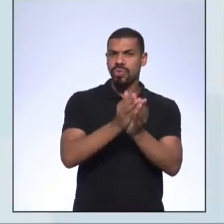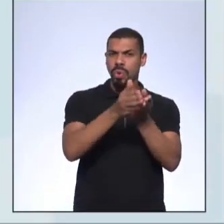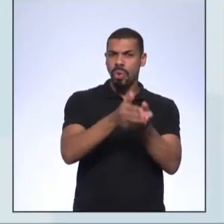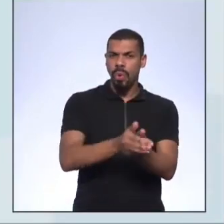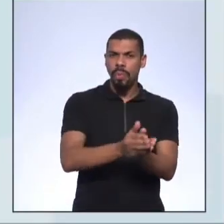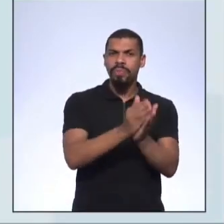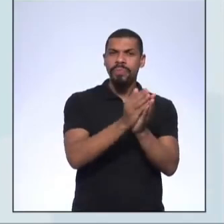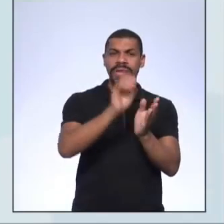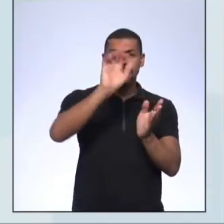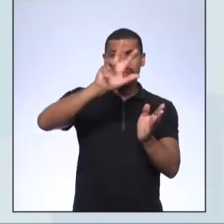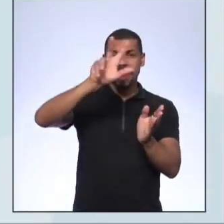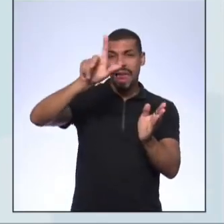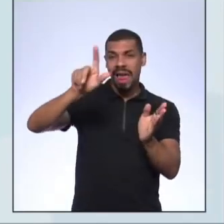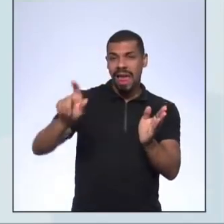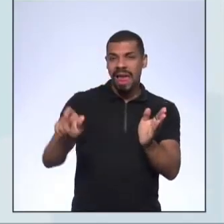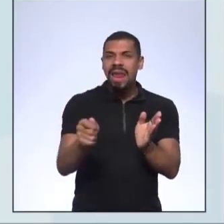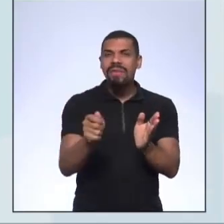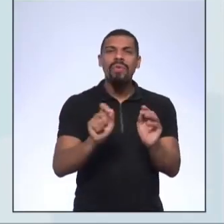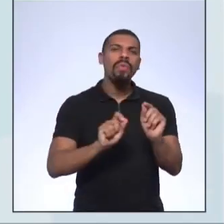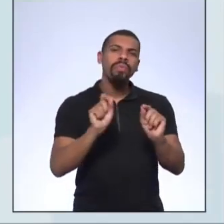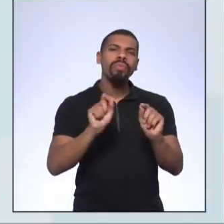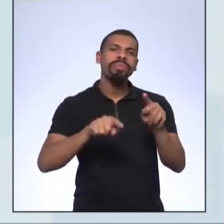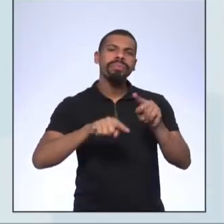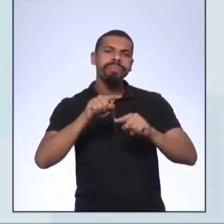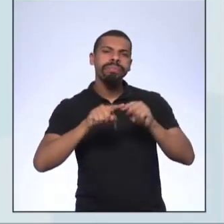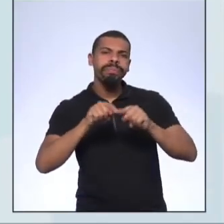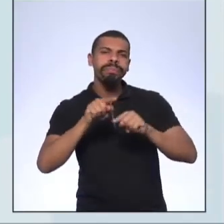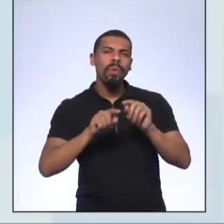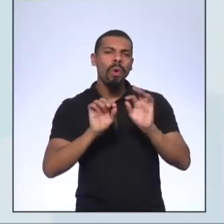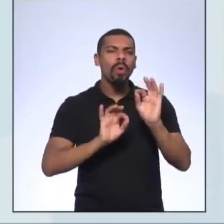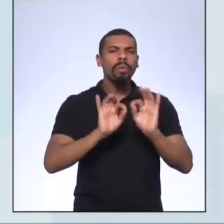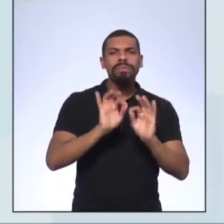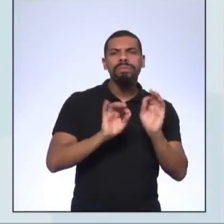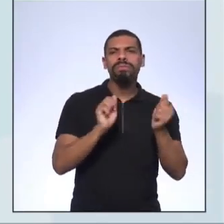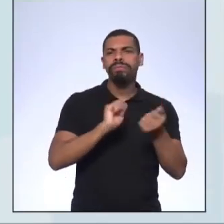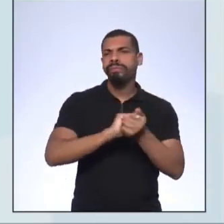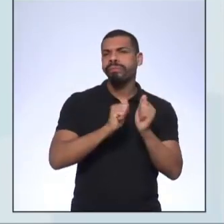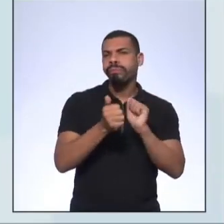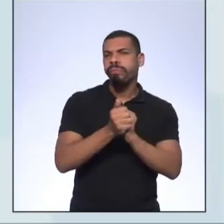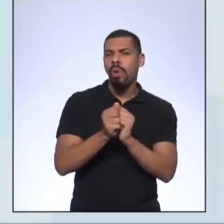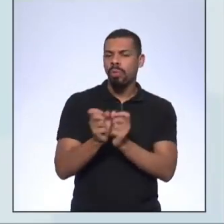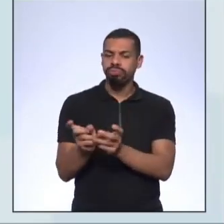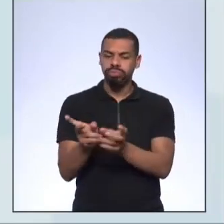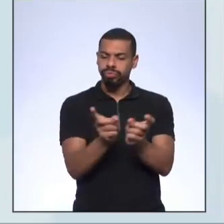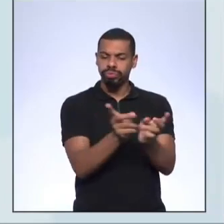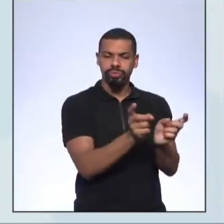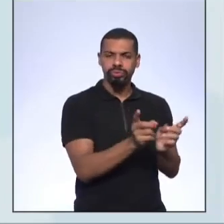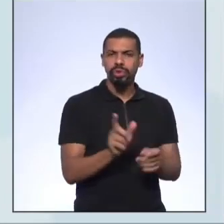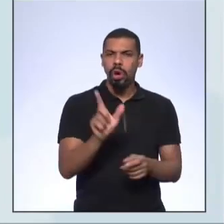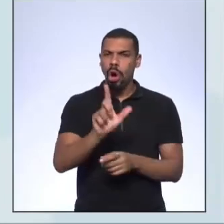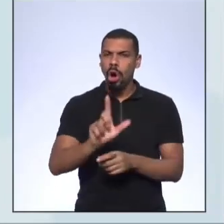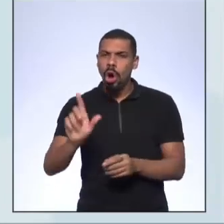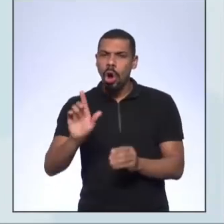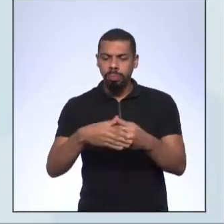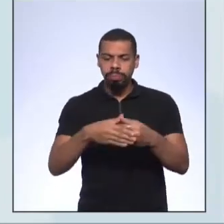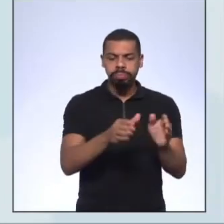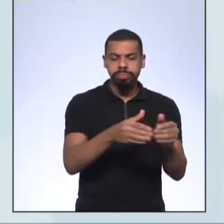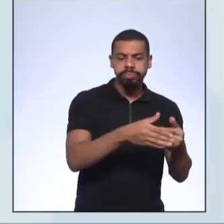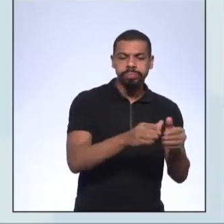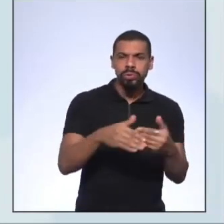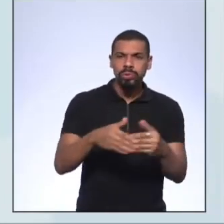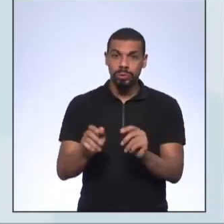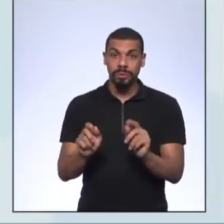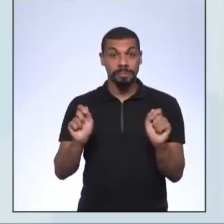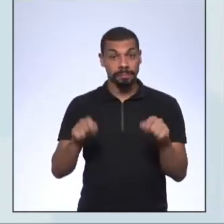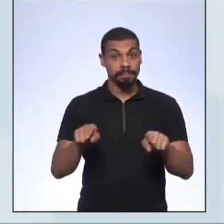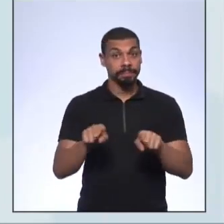contornando o continente africano, eles iam construindo entrepostos, né, comerciais na África. A feitoria é um